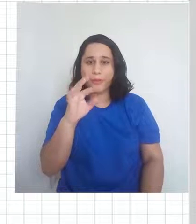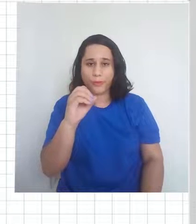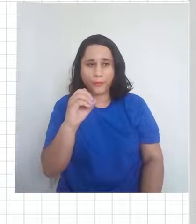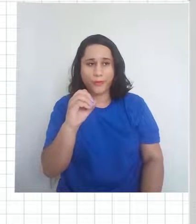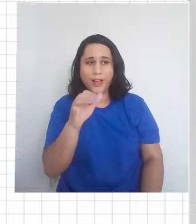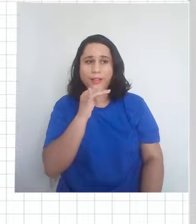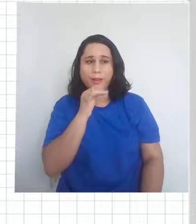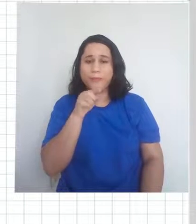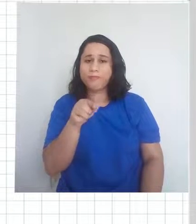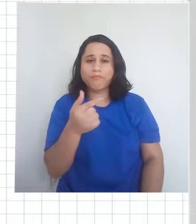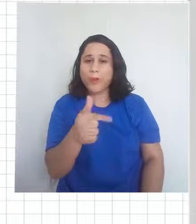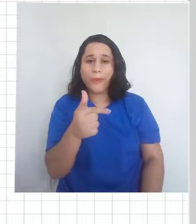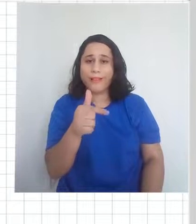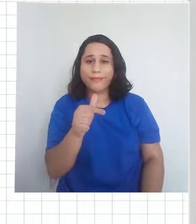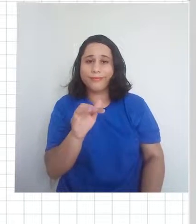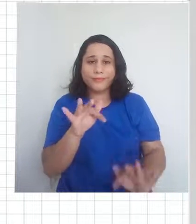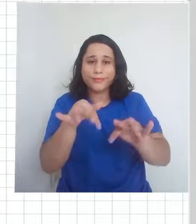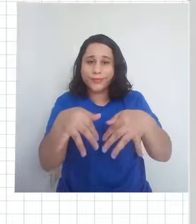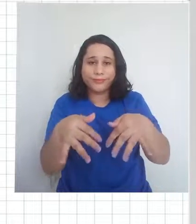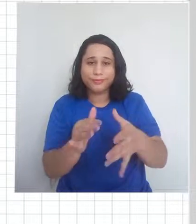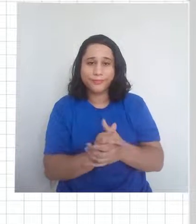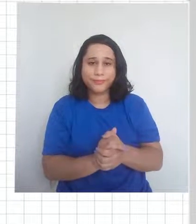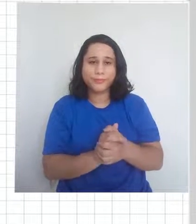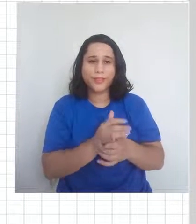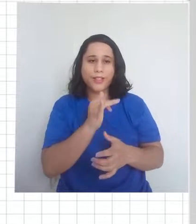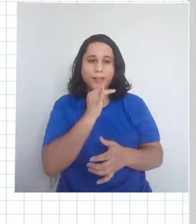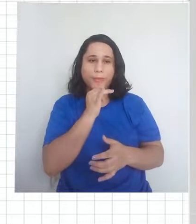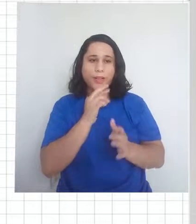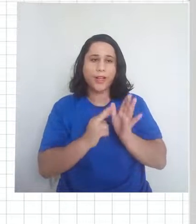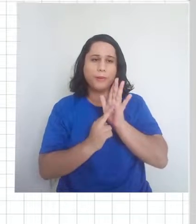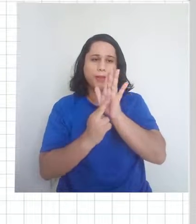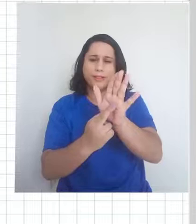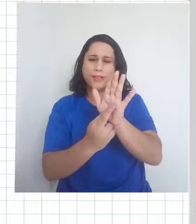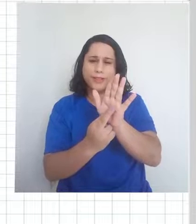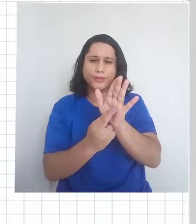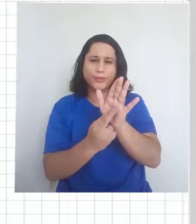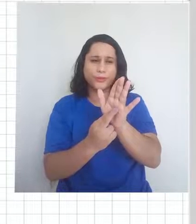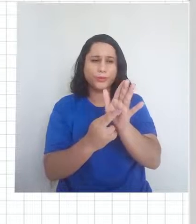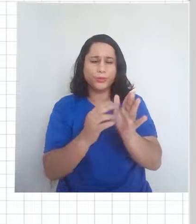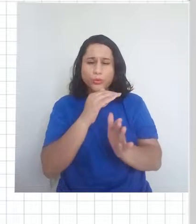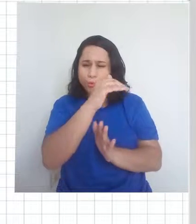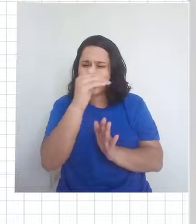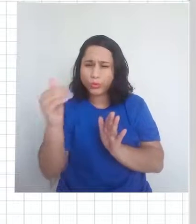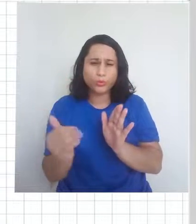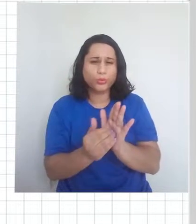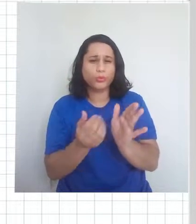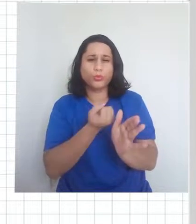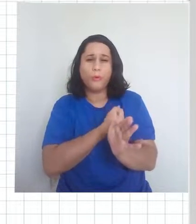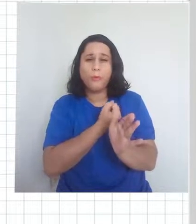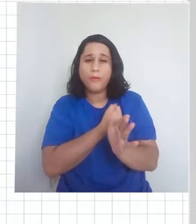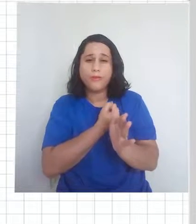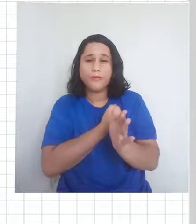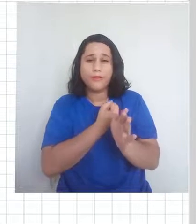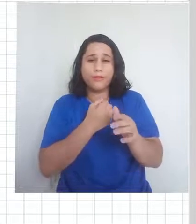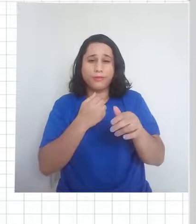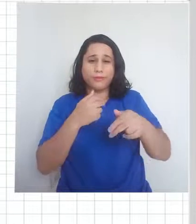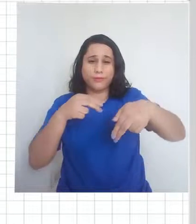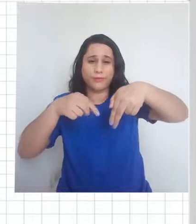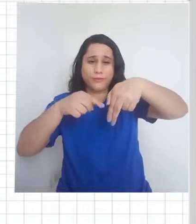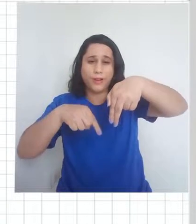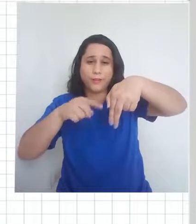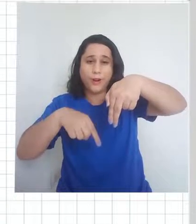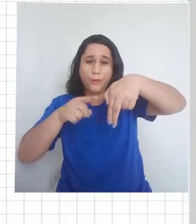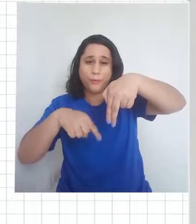fim. Se eu dissesse assim, represente de forma de conjunto todos os números naturais, você não vai chegar nunca ao